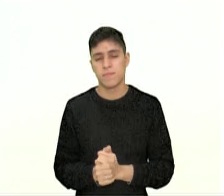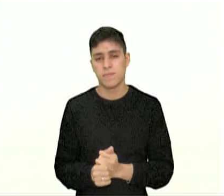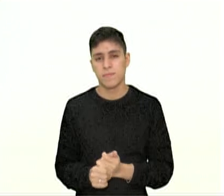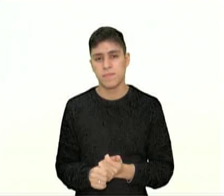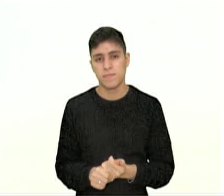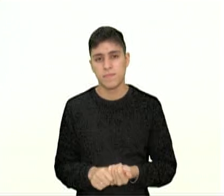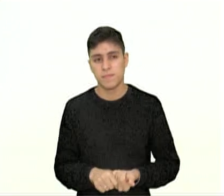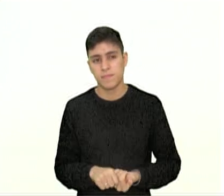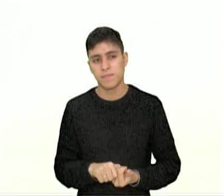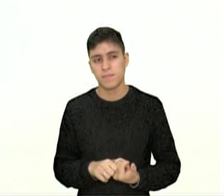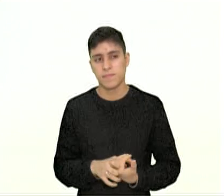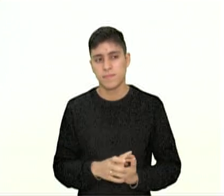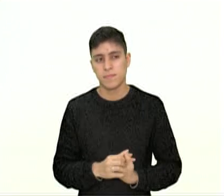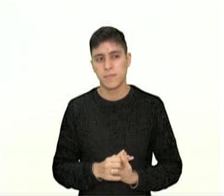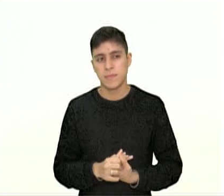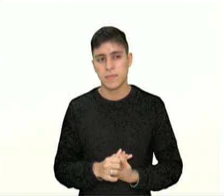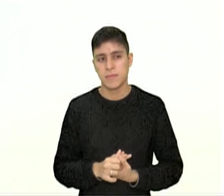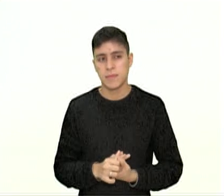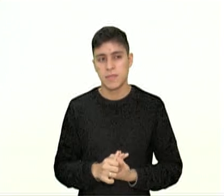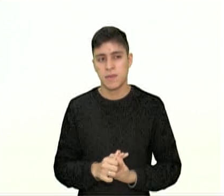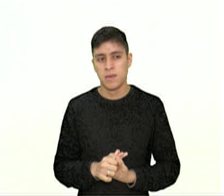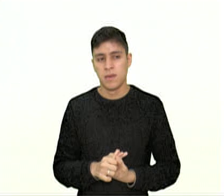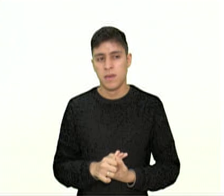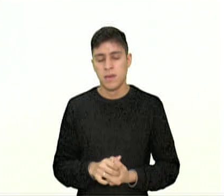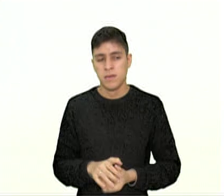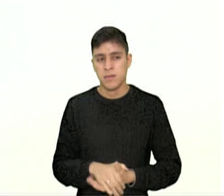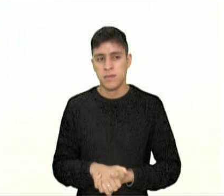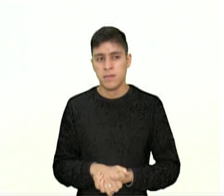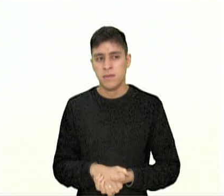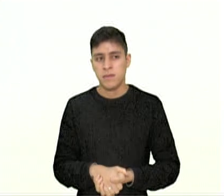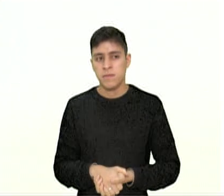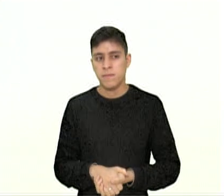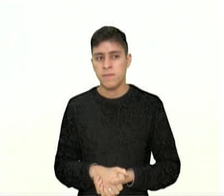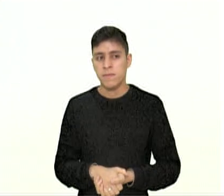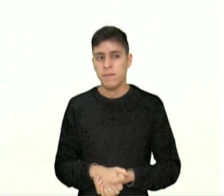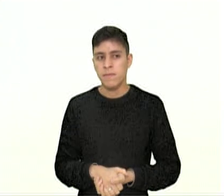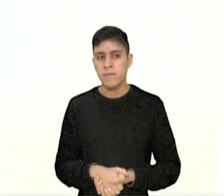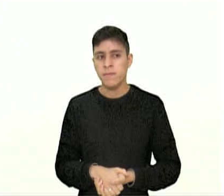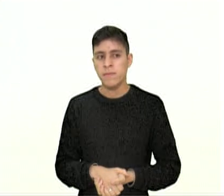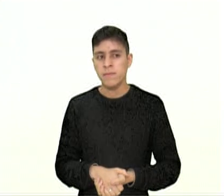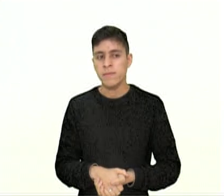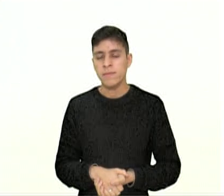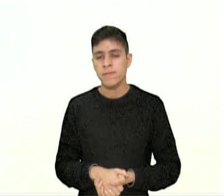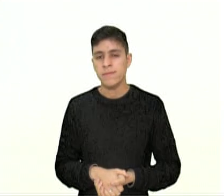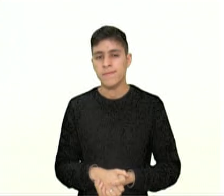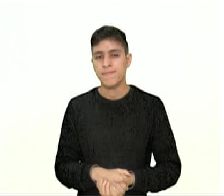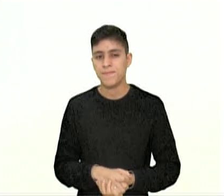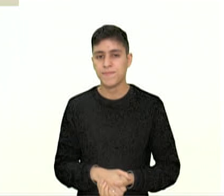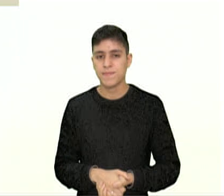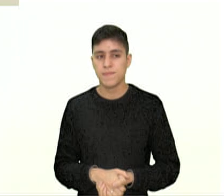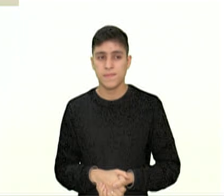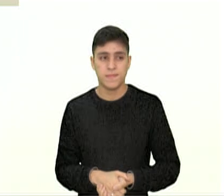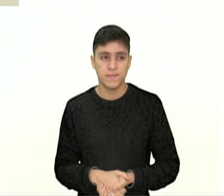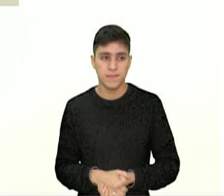comimos, vosotros e nosotras comisteis. Ellos, ellas ou ustedes